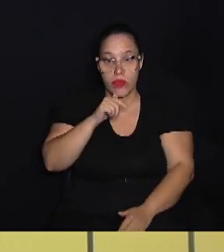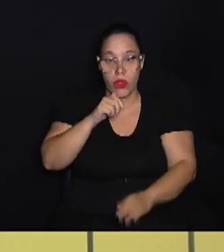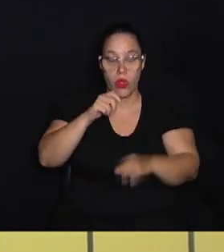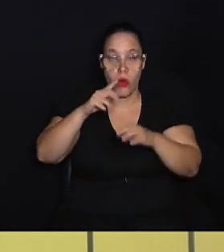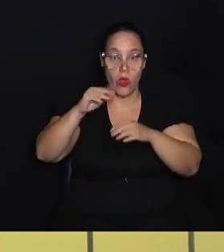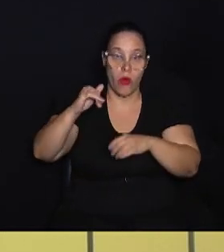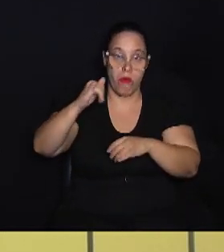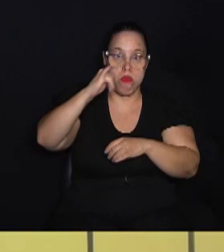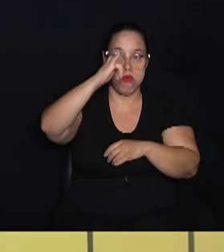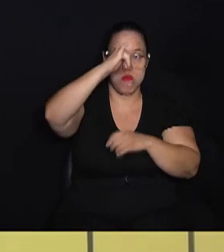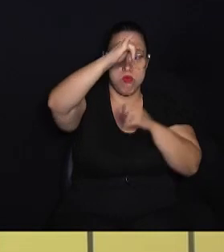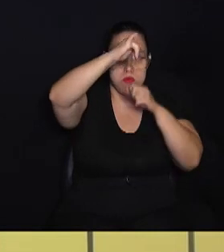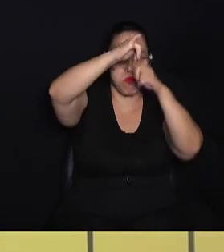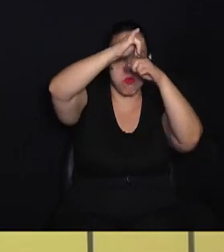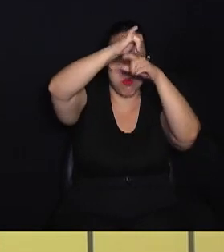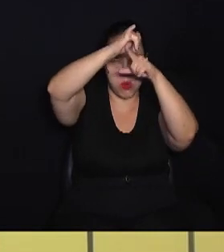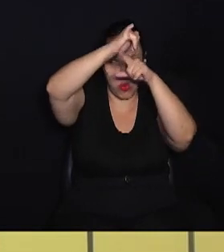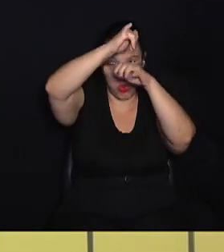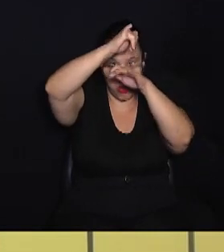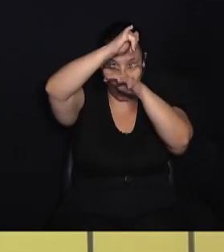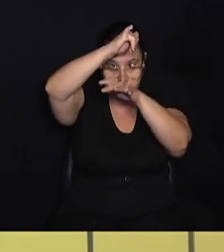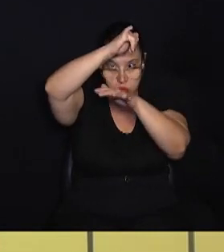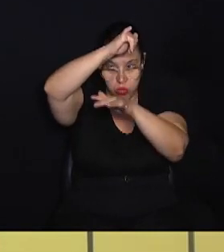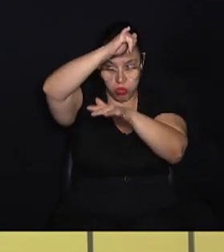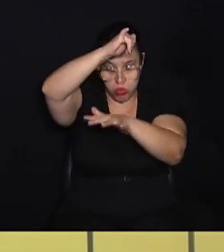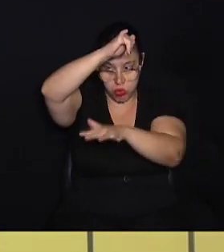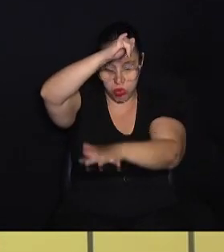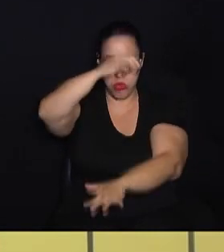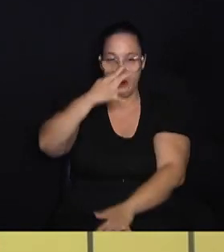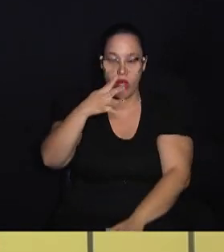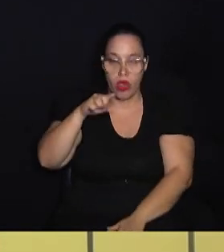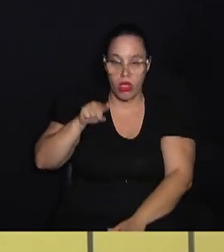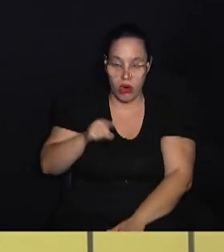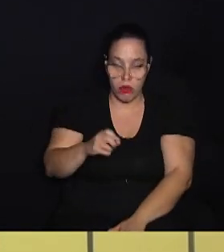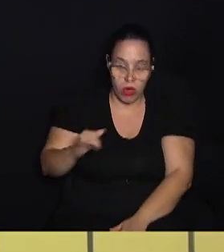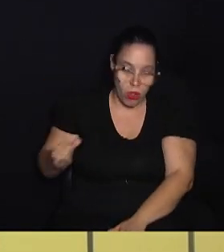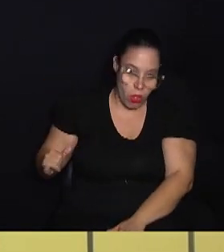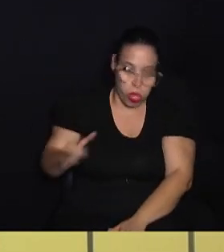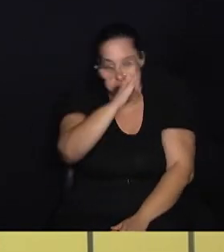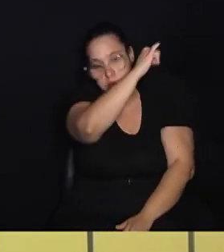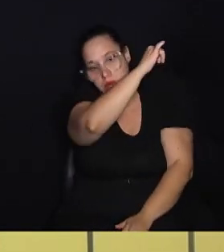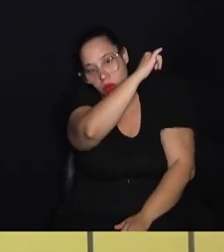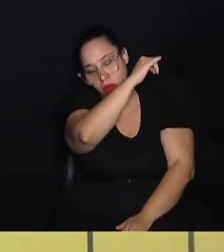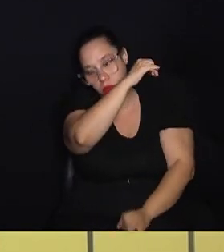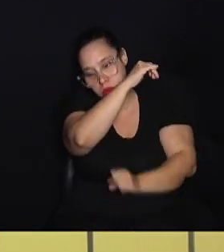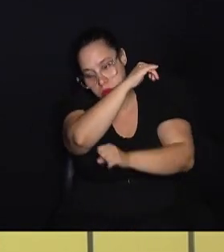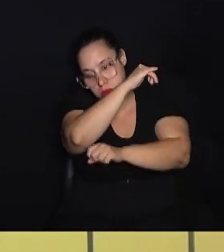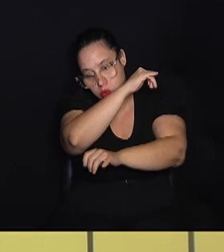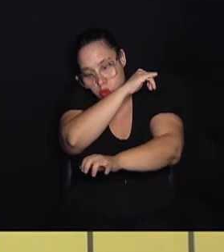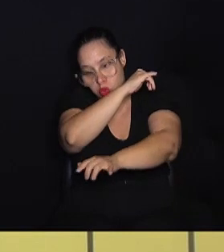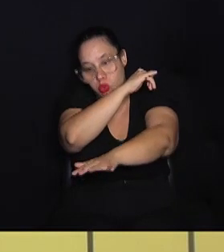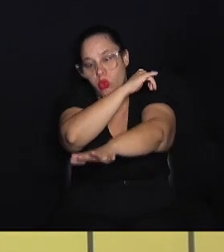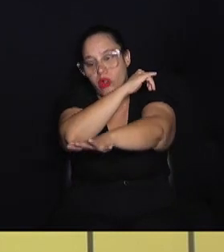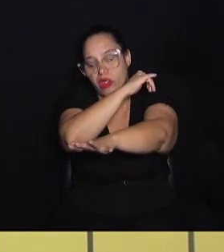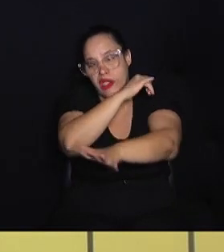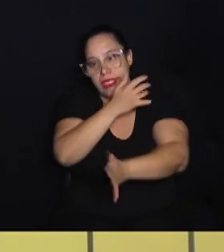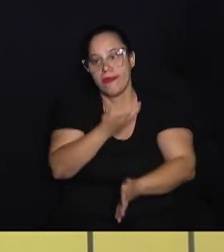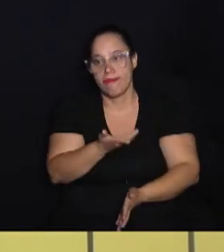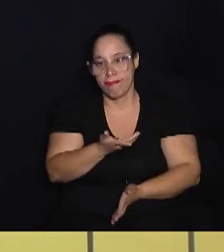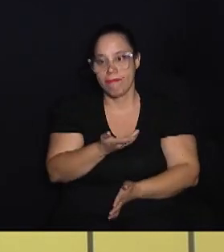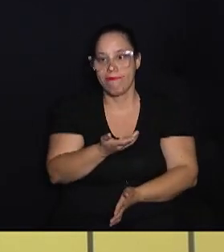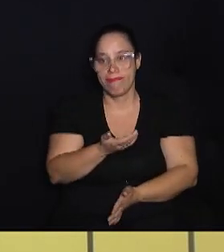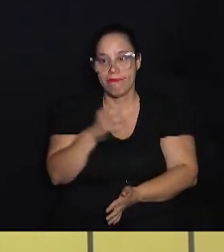água. E, se não me engano, o lançamento são 4.000 litros a cada lançamento que a aeronave consegue fazer. Só que são formas distintas ali da